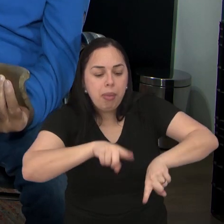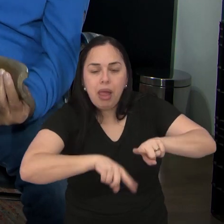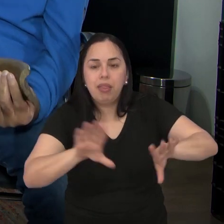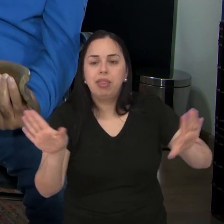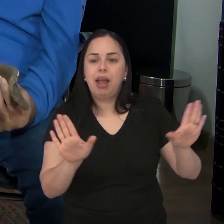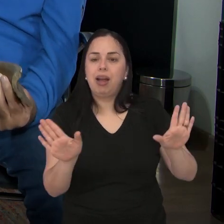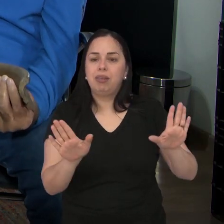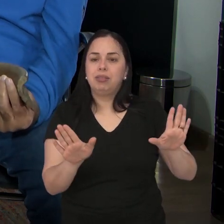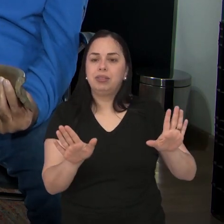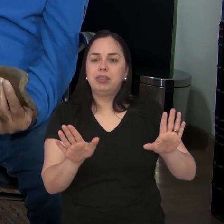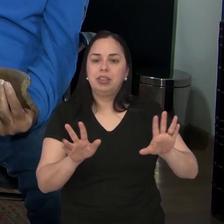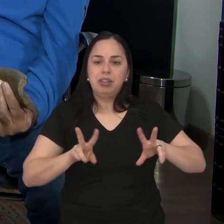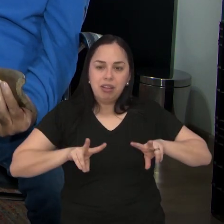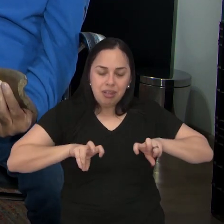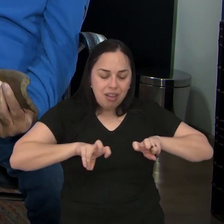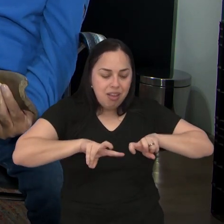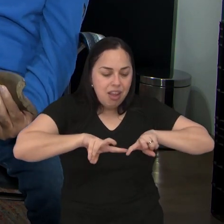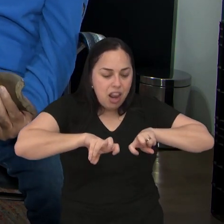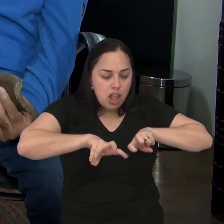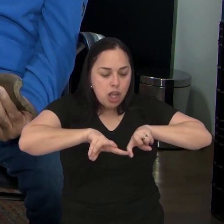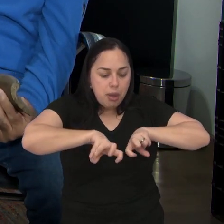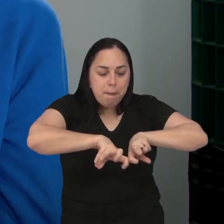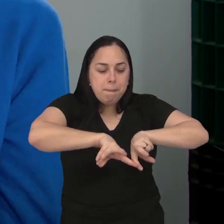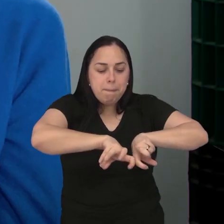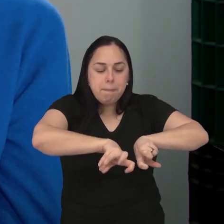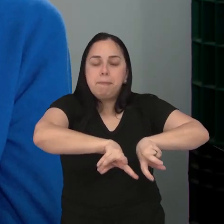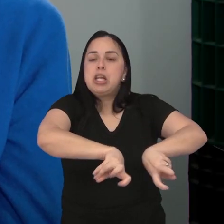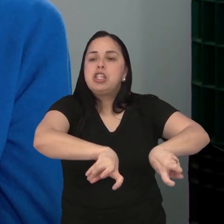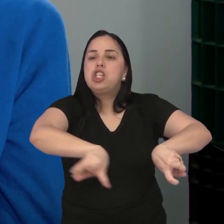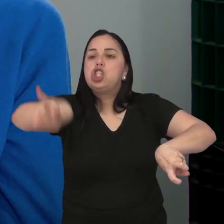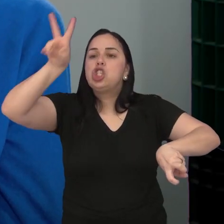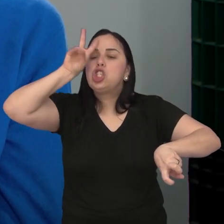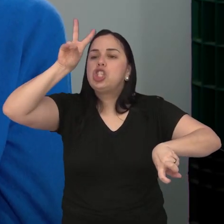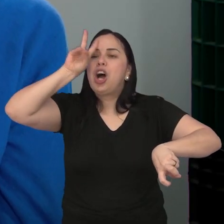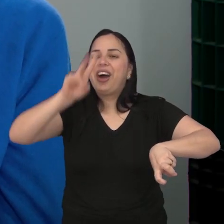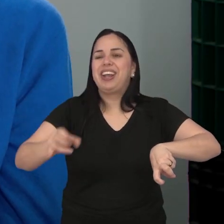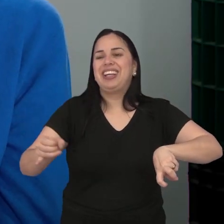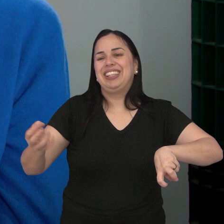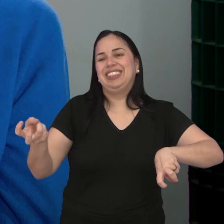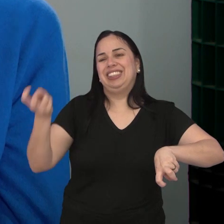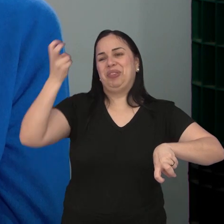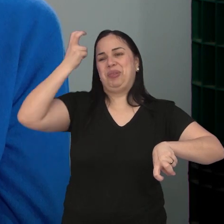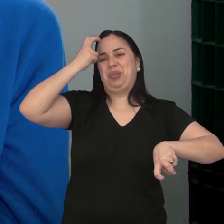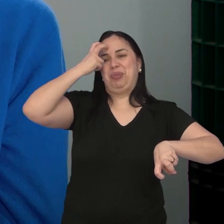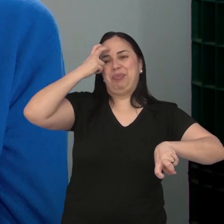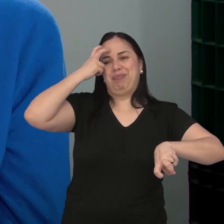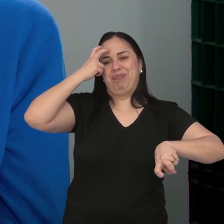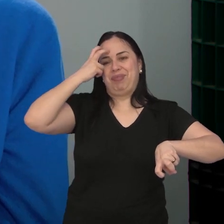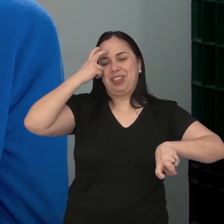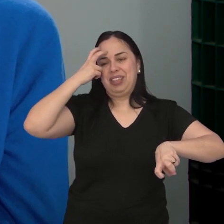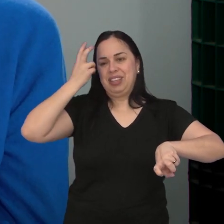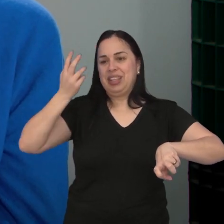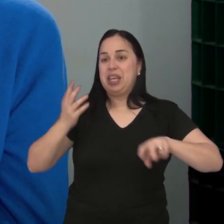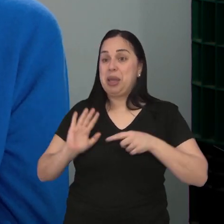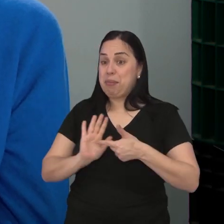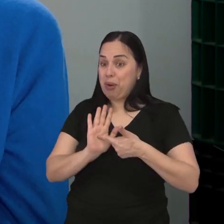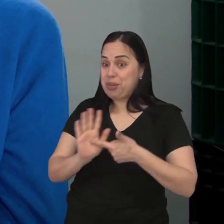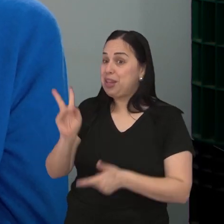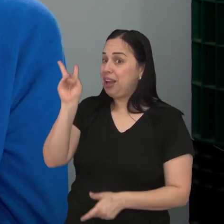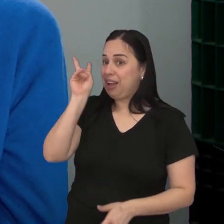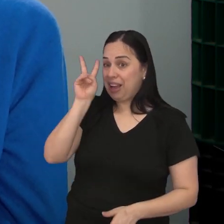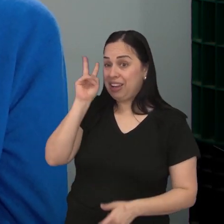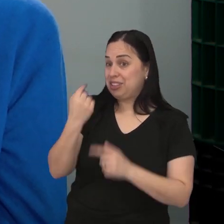objetos. No sentido figurado, ele escava pessoas e tem que dar voz àqueles que não